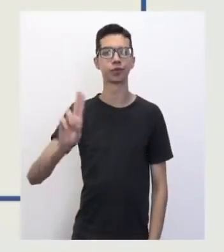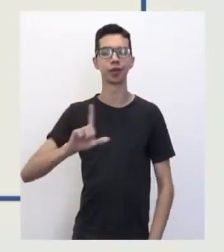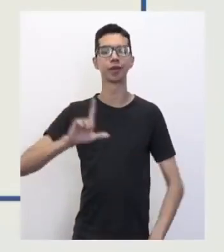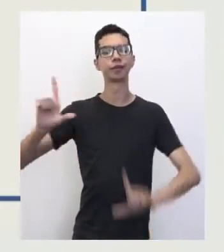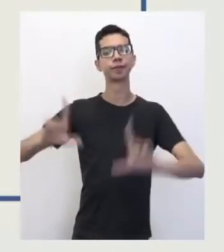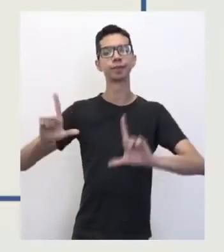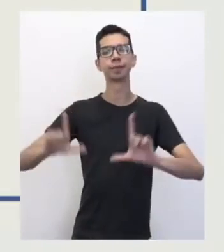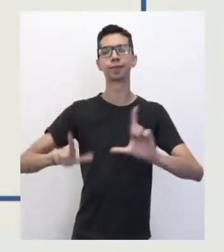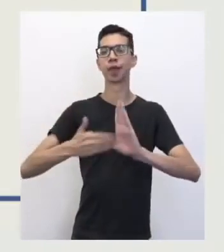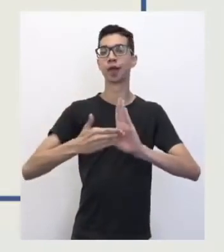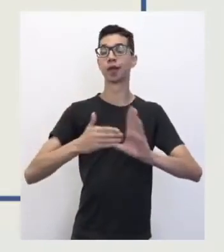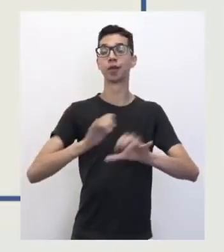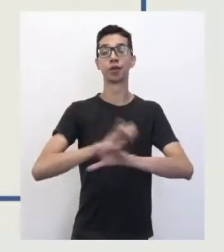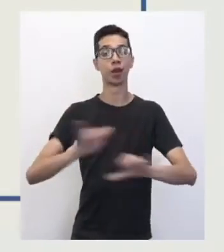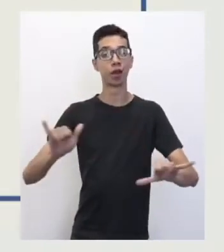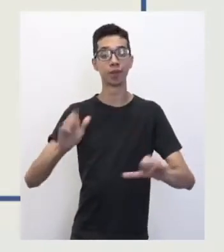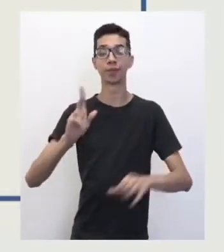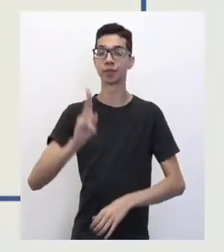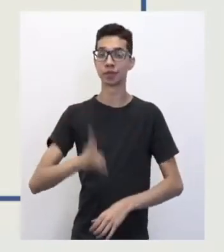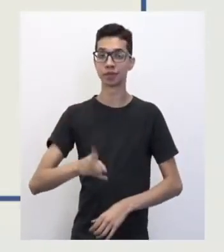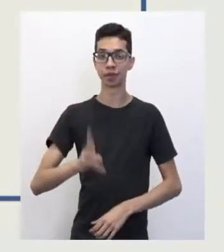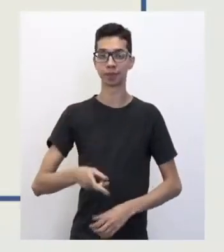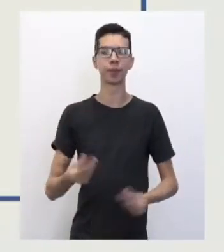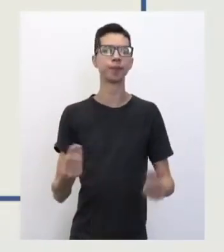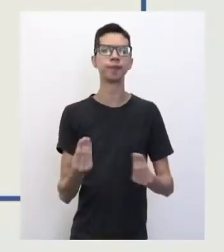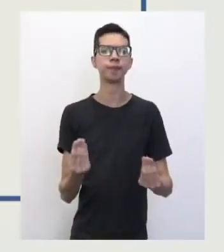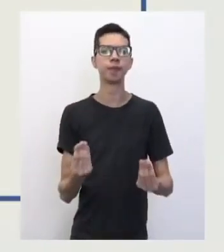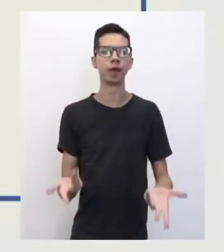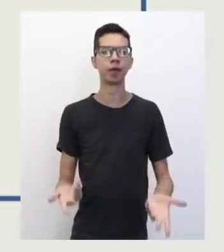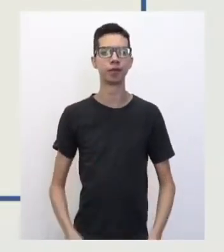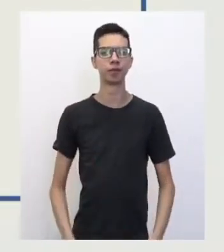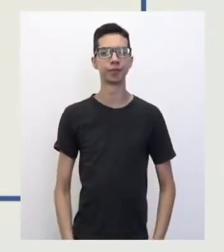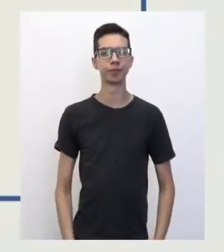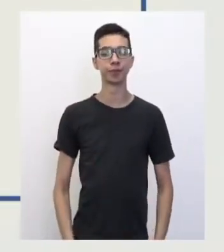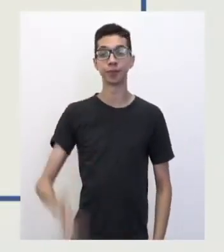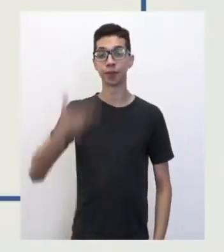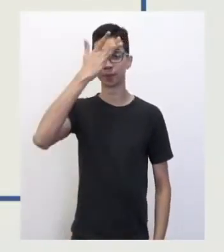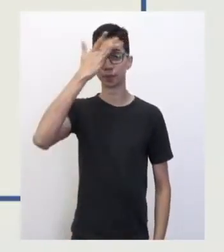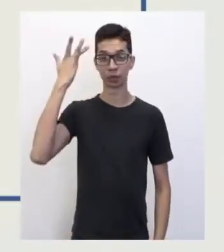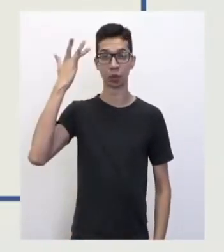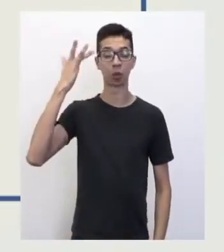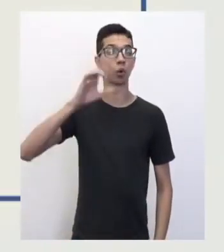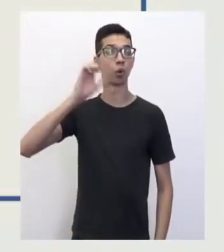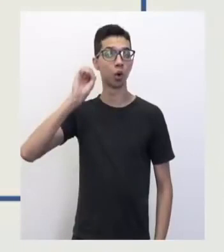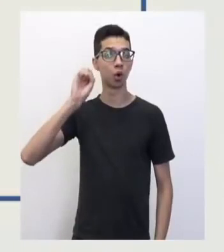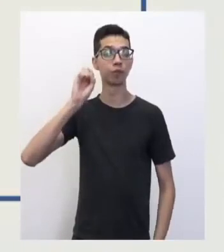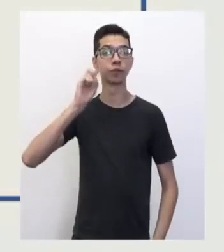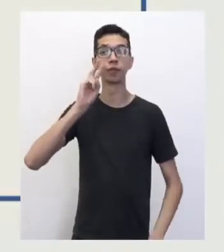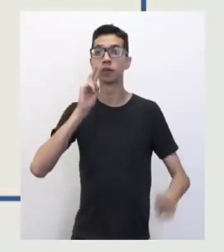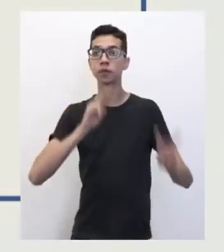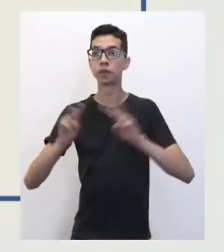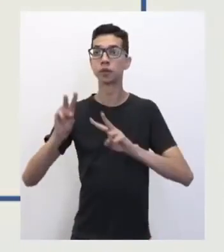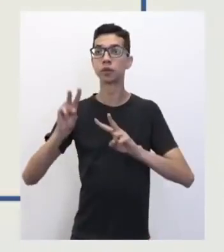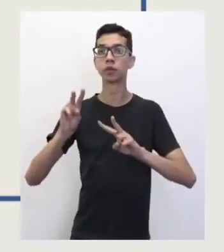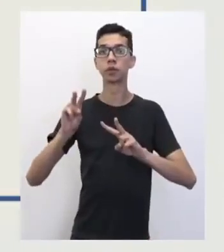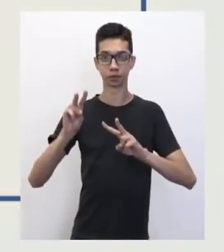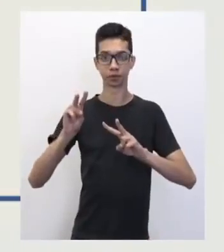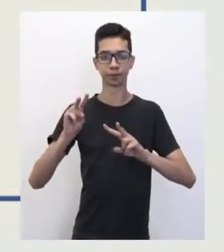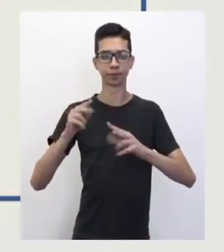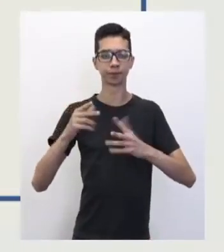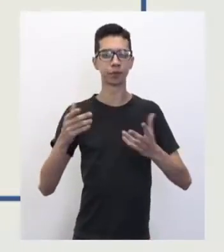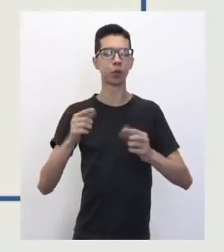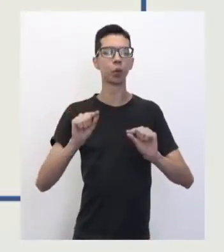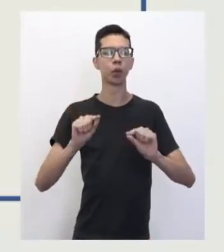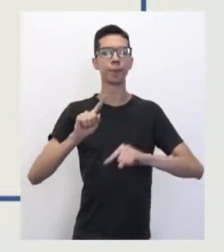comerciais, justamente para fazer o ouvinte, o leitor, parte daquele produto que está sendo